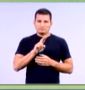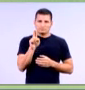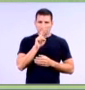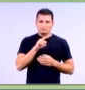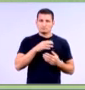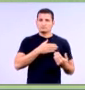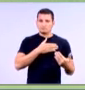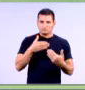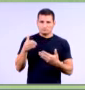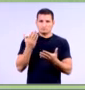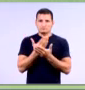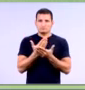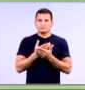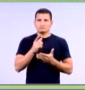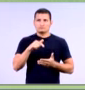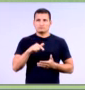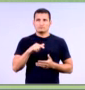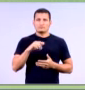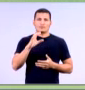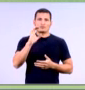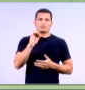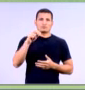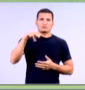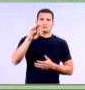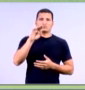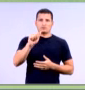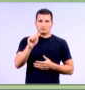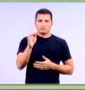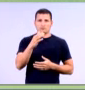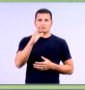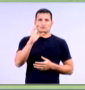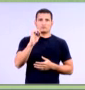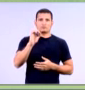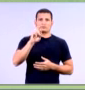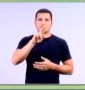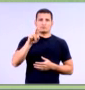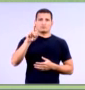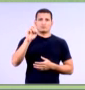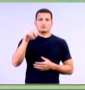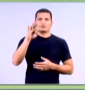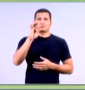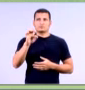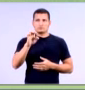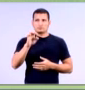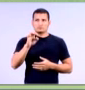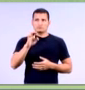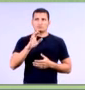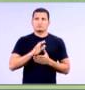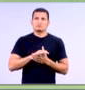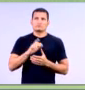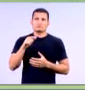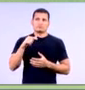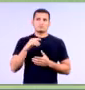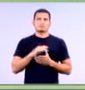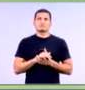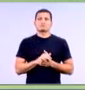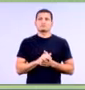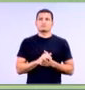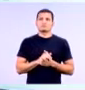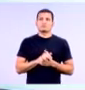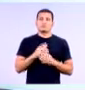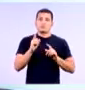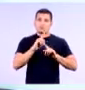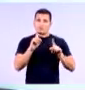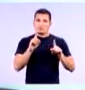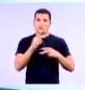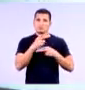aula, a conta corrente, é um objeto que existe no mundo real, apesar do que conta corrente não é um objeto físico. Eu não